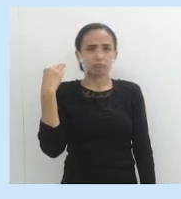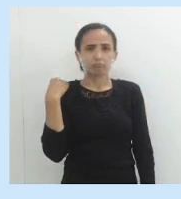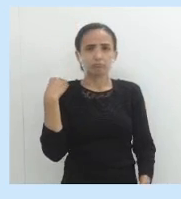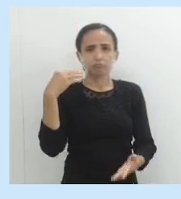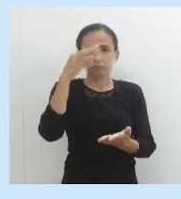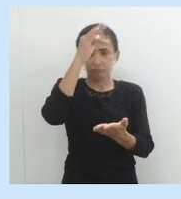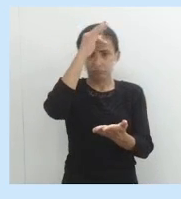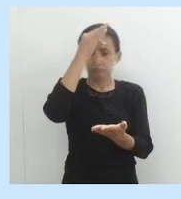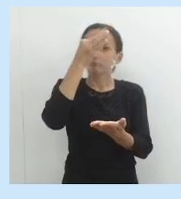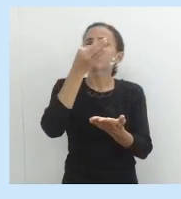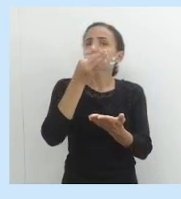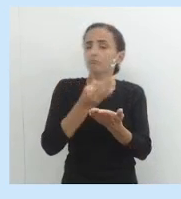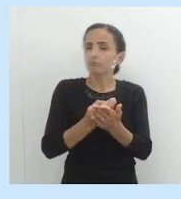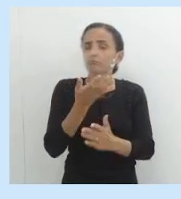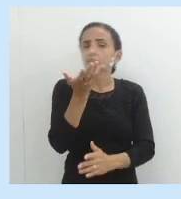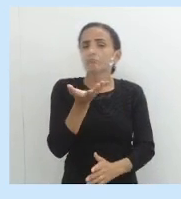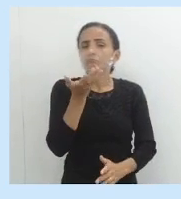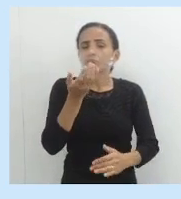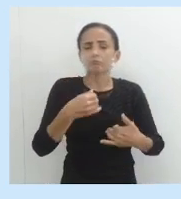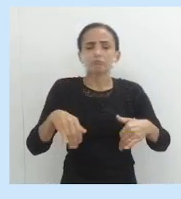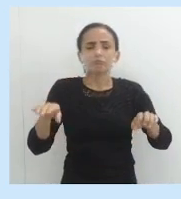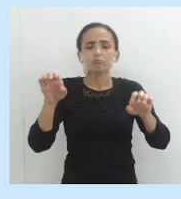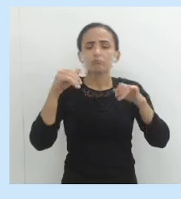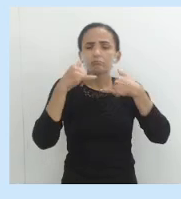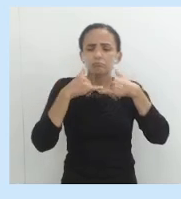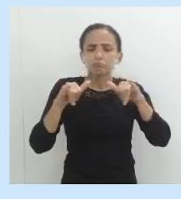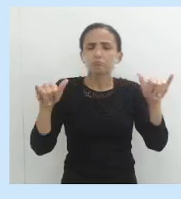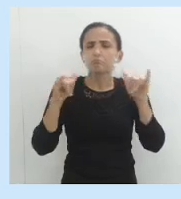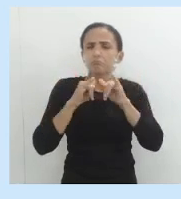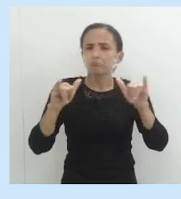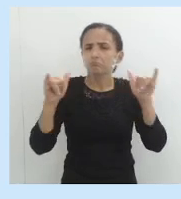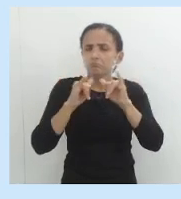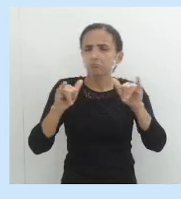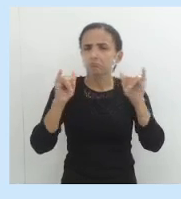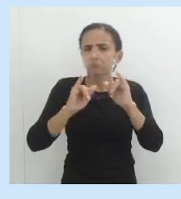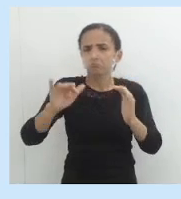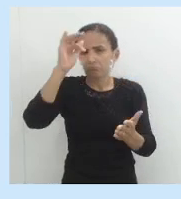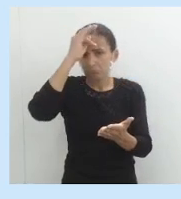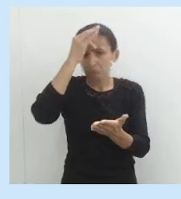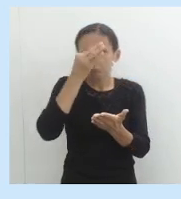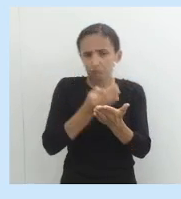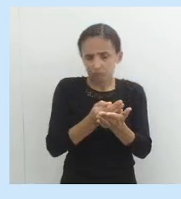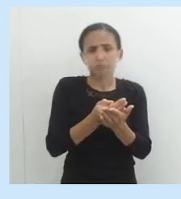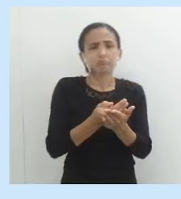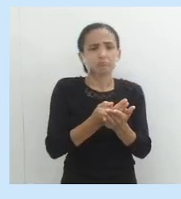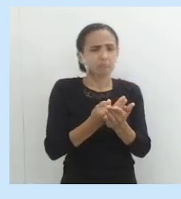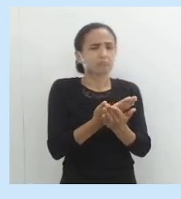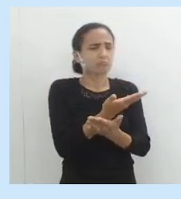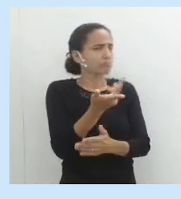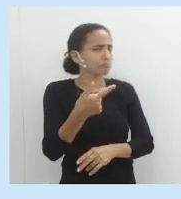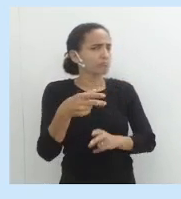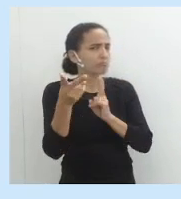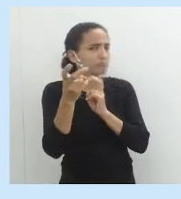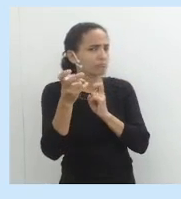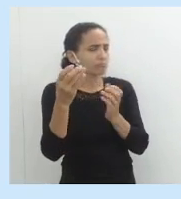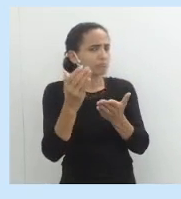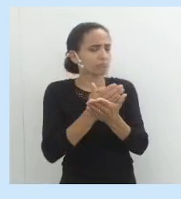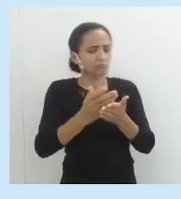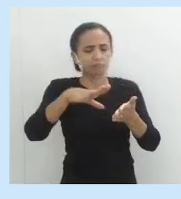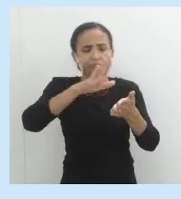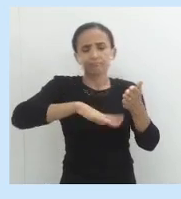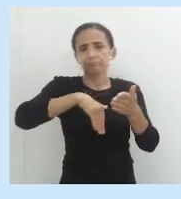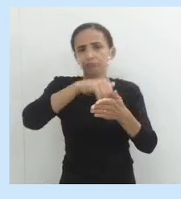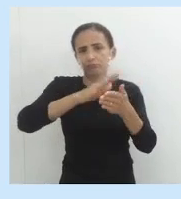né, enfim, eles queriam também a divulgação, né, da fé cristã através da arte. Então você vai ver muitas pinturas com